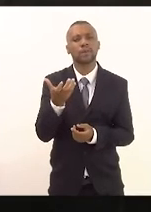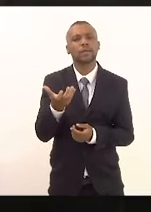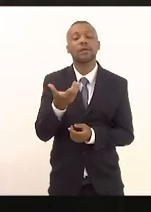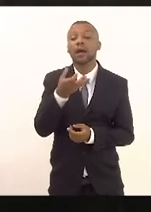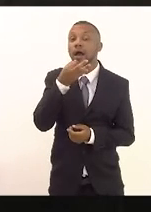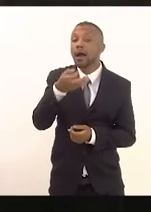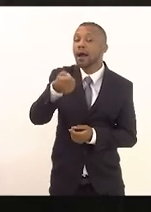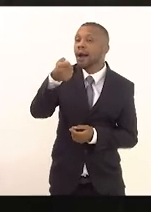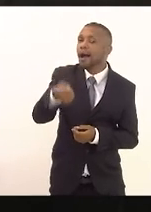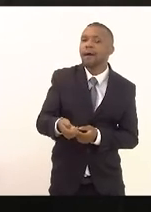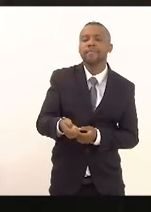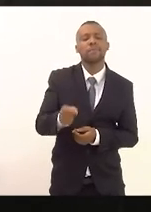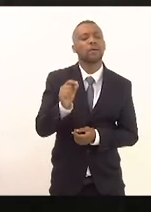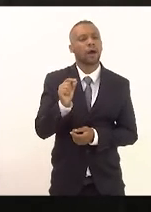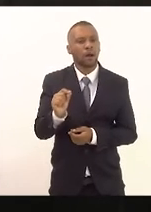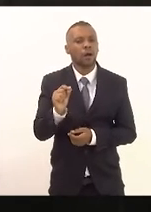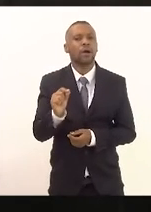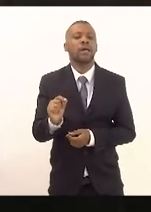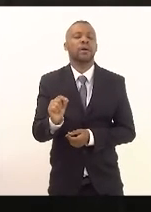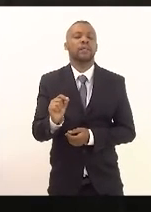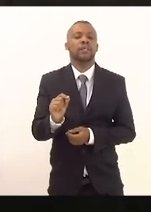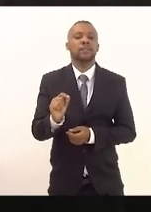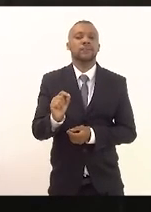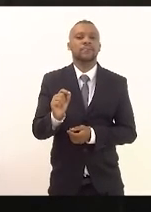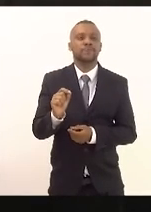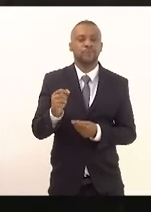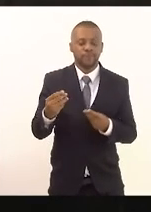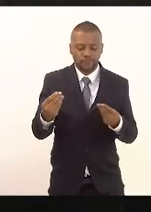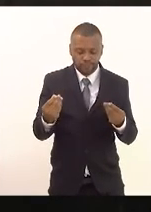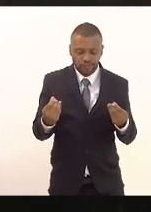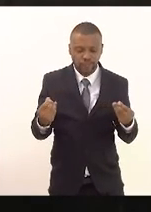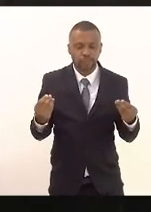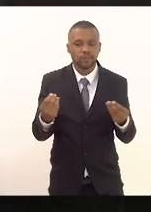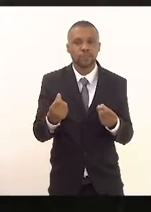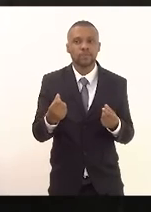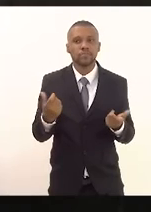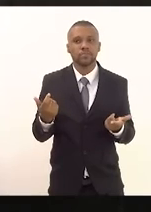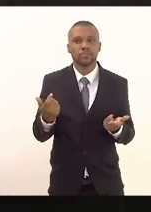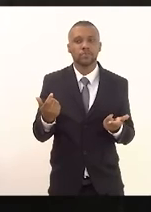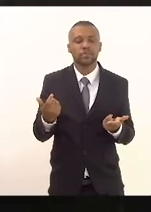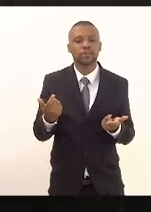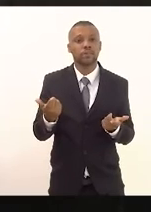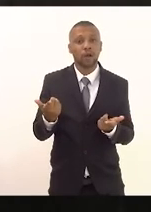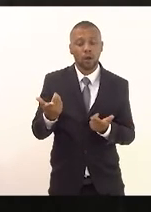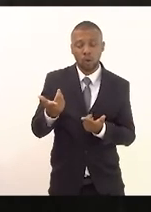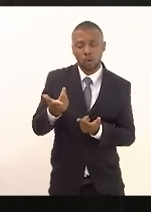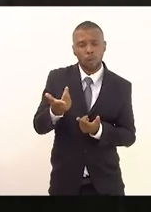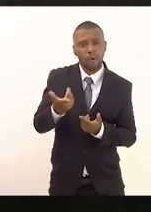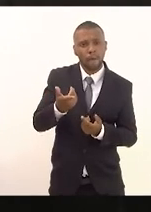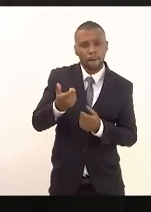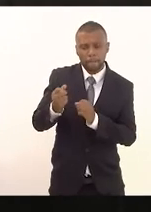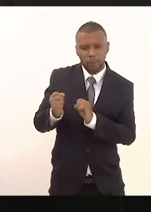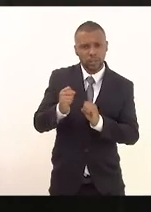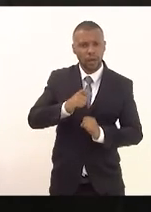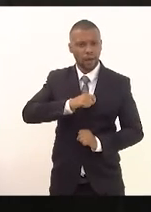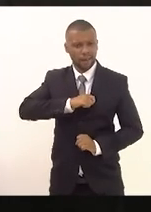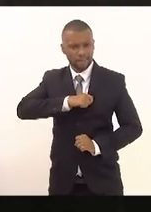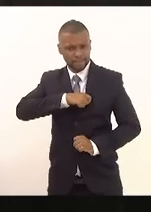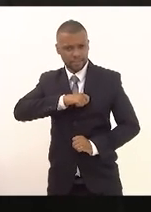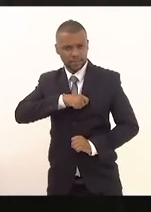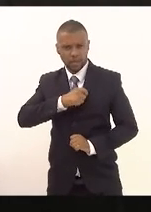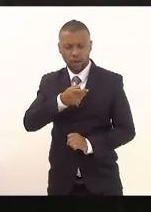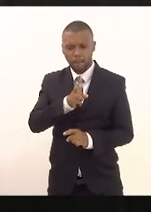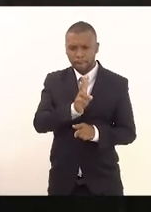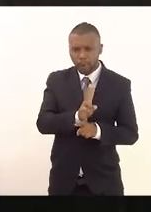afirmar que o poder de polícia exercitado